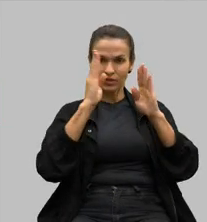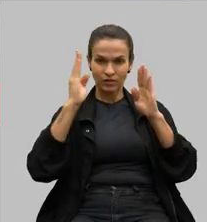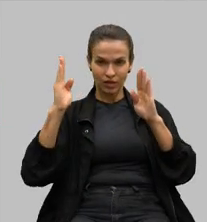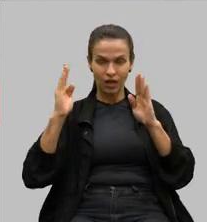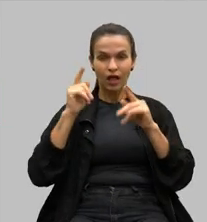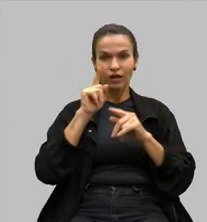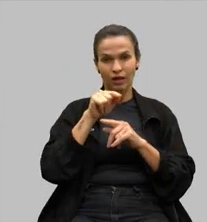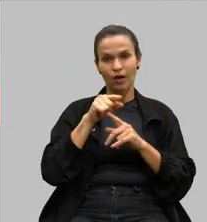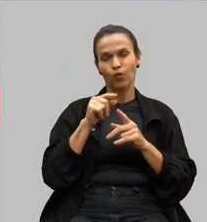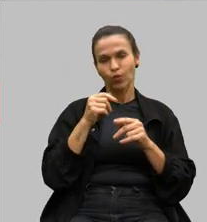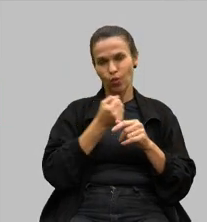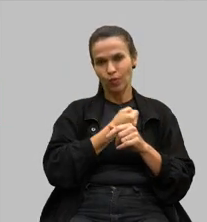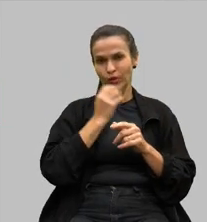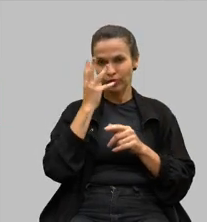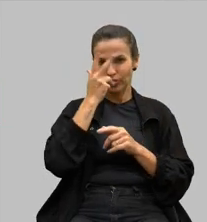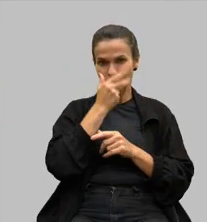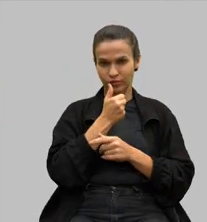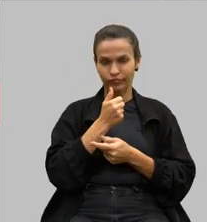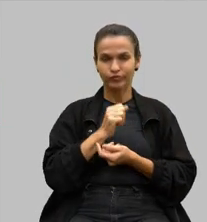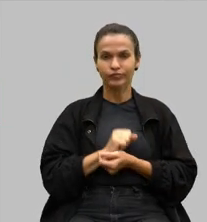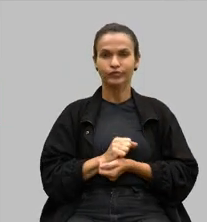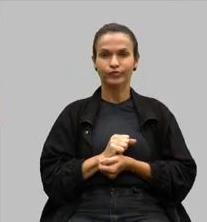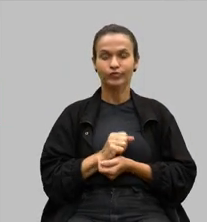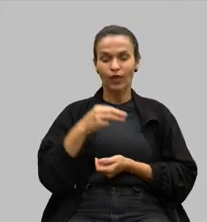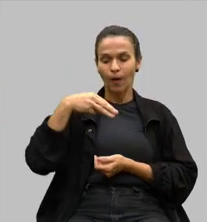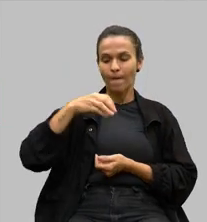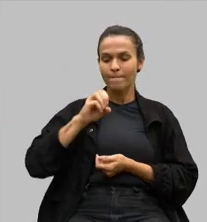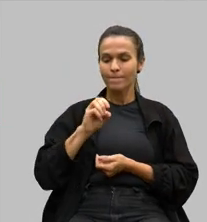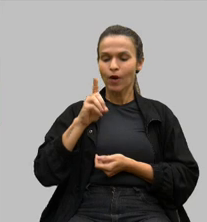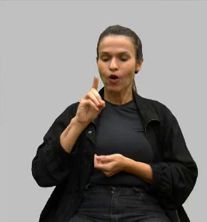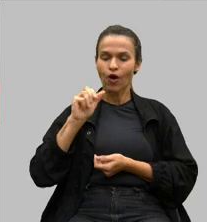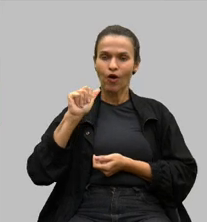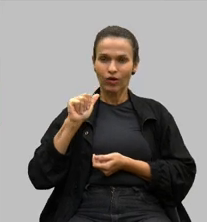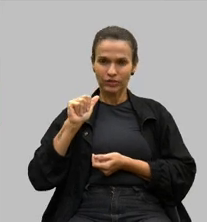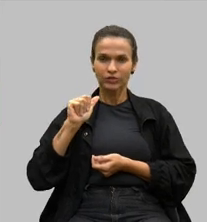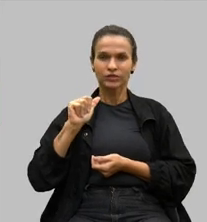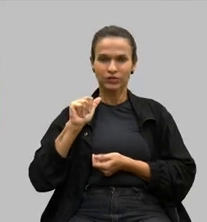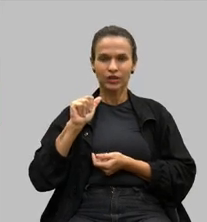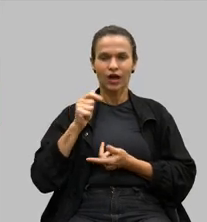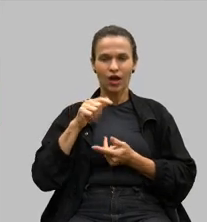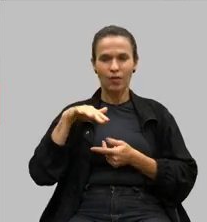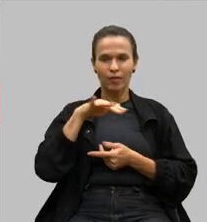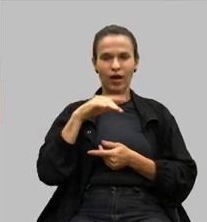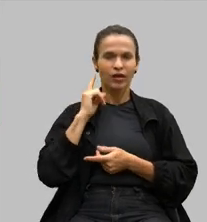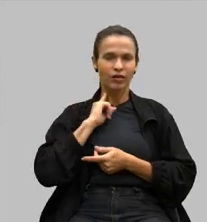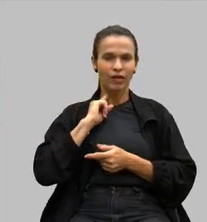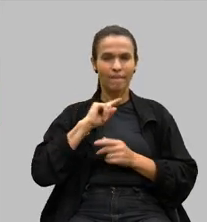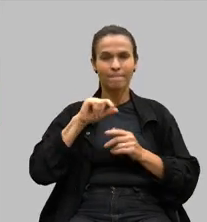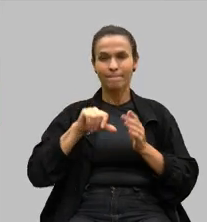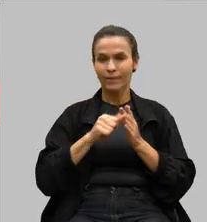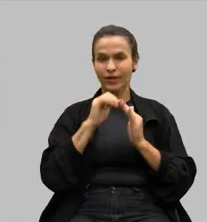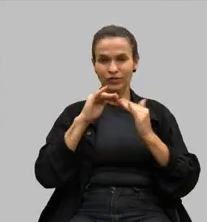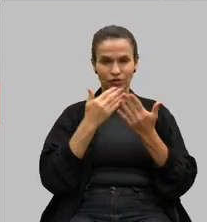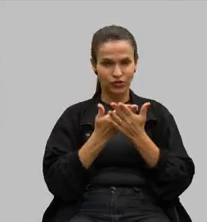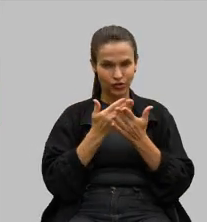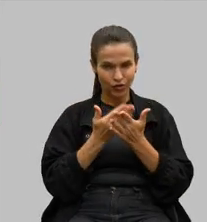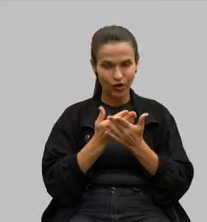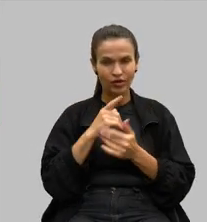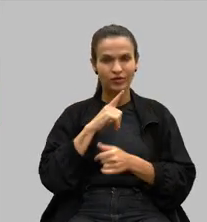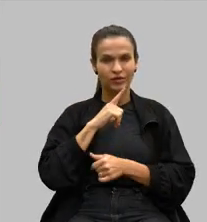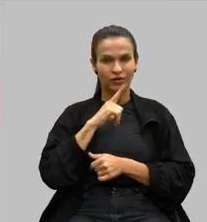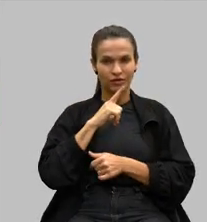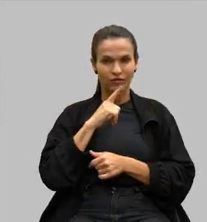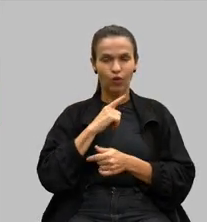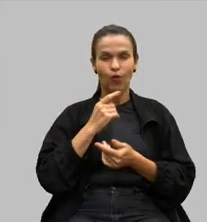eh moda moda é uma área que Minas tem a primeira escola de moda nós começamos desfile das